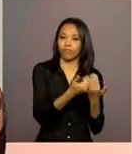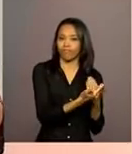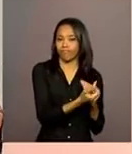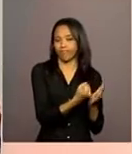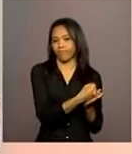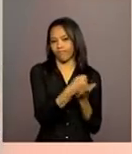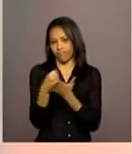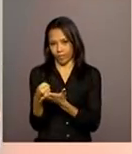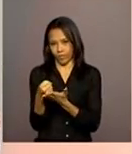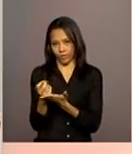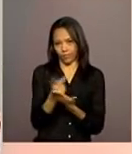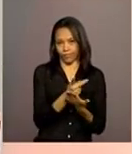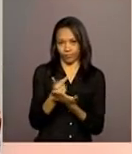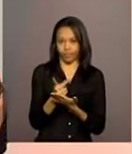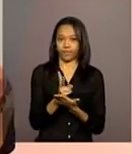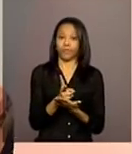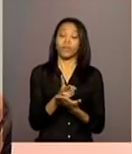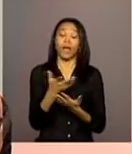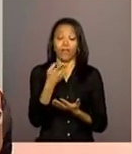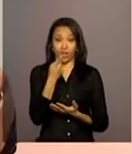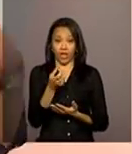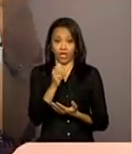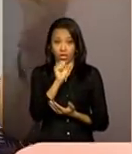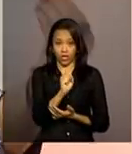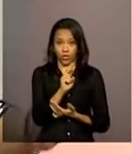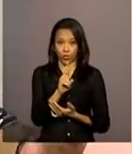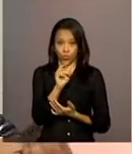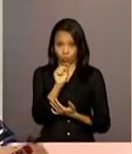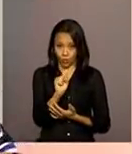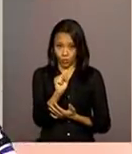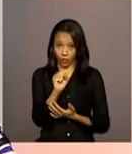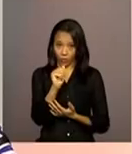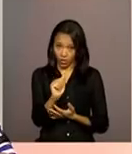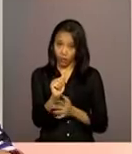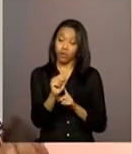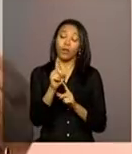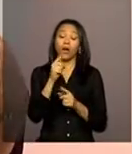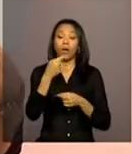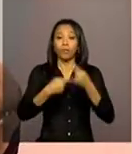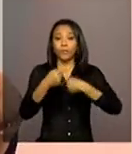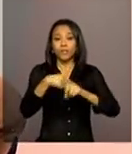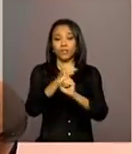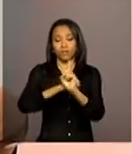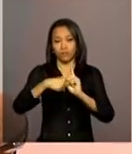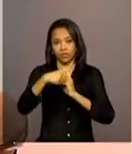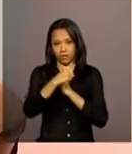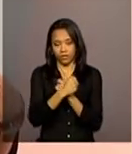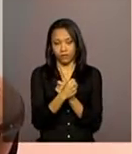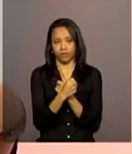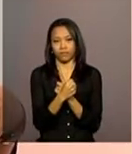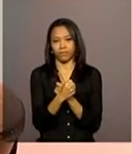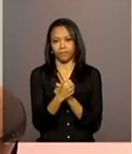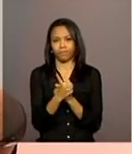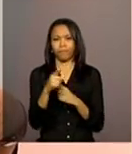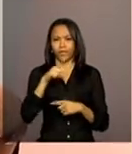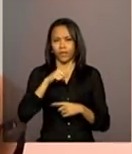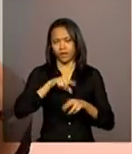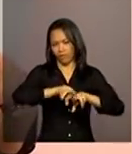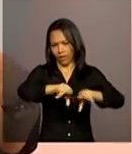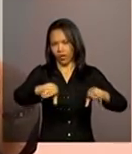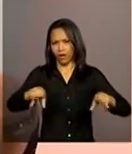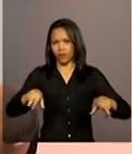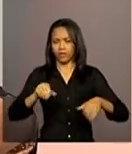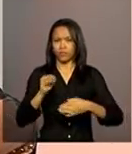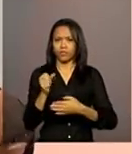perspectiva de que o suas e portanto a política de assistência social e as proteções básic